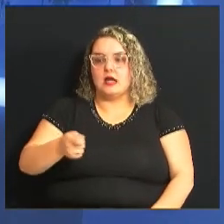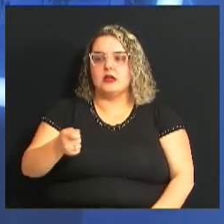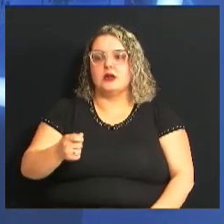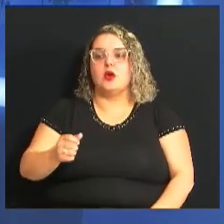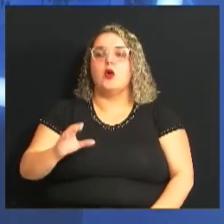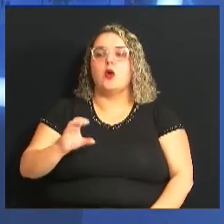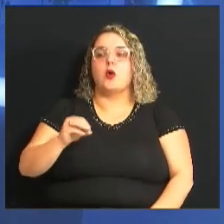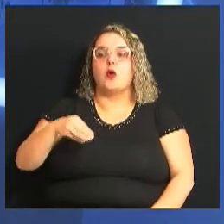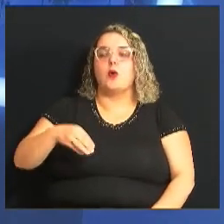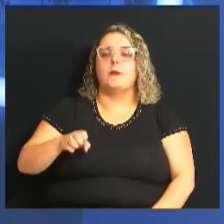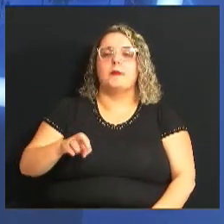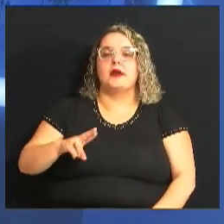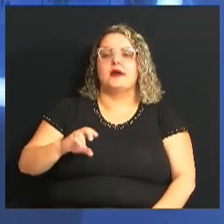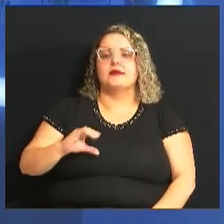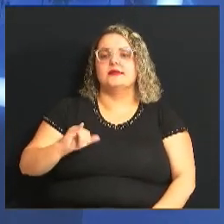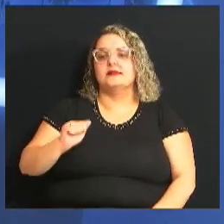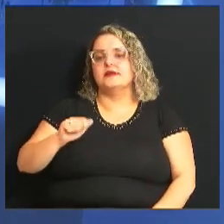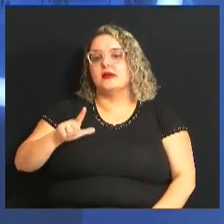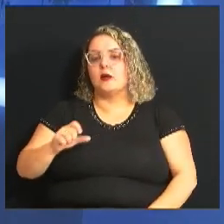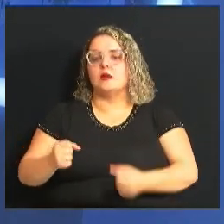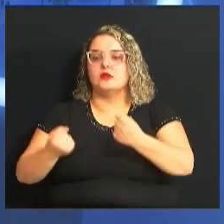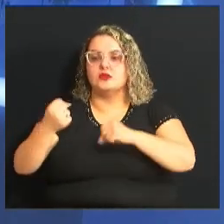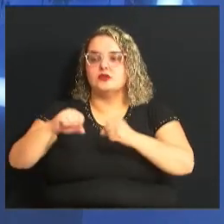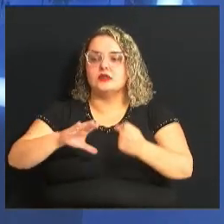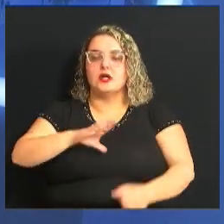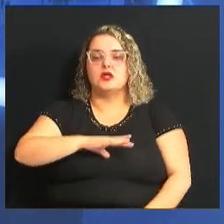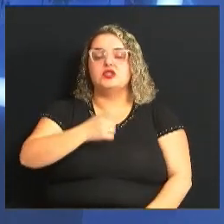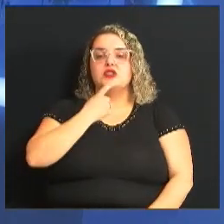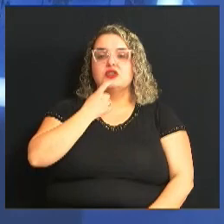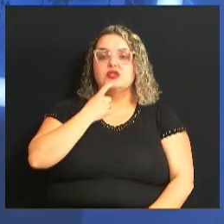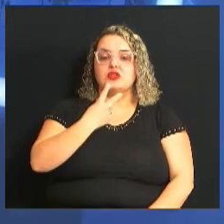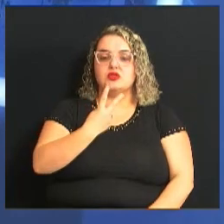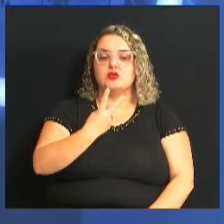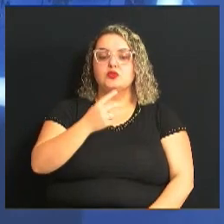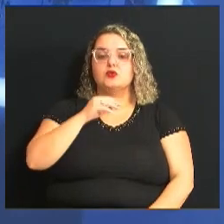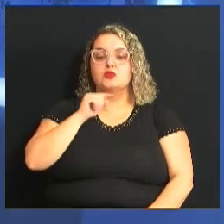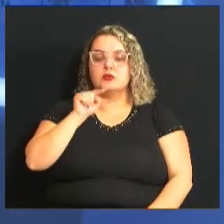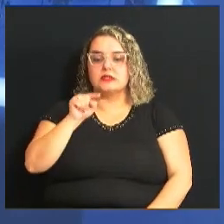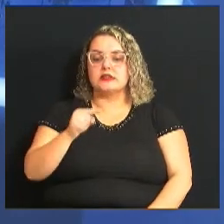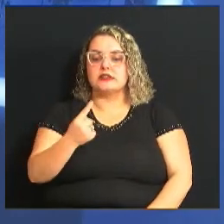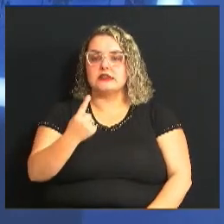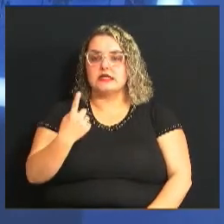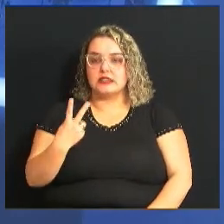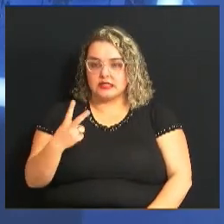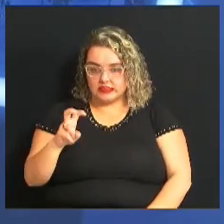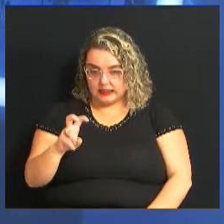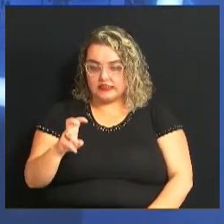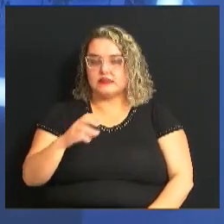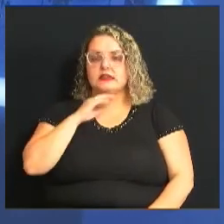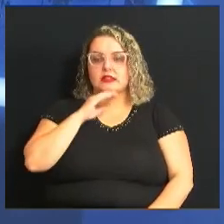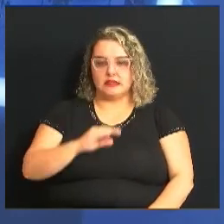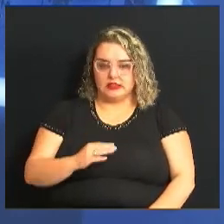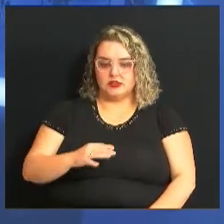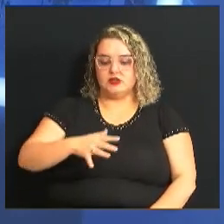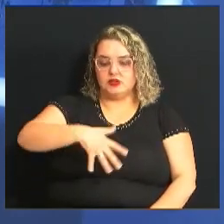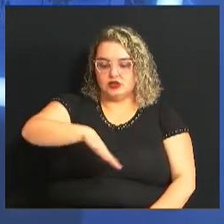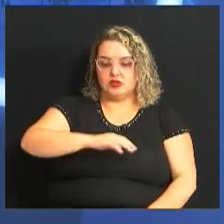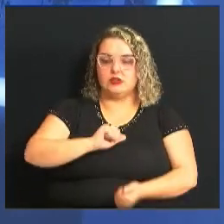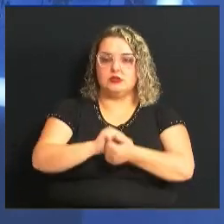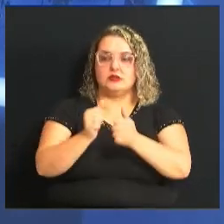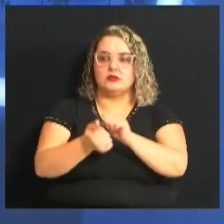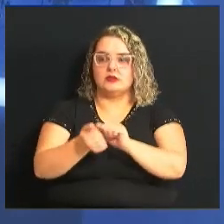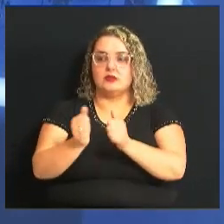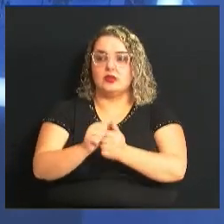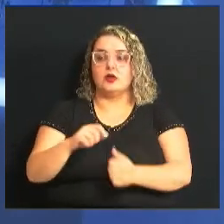Campinas, a partir das 2h15 da tarde. A ação faz parte do plano de requalificação da área central, chamado